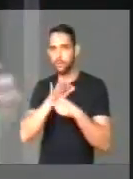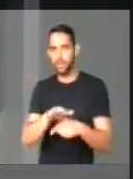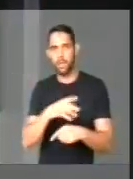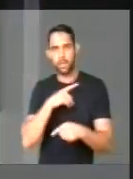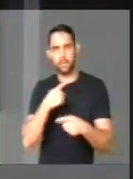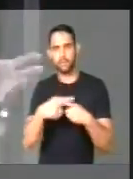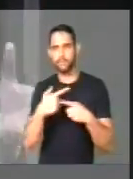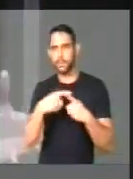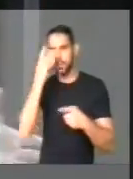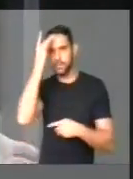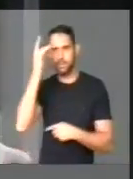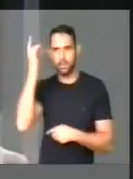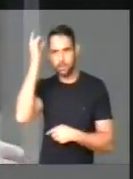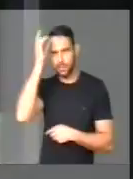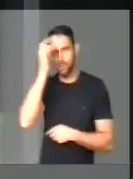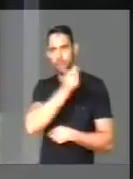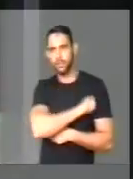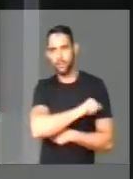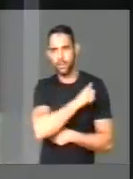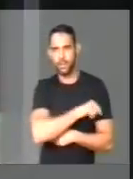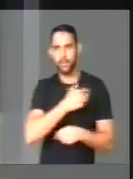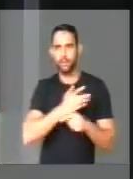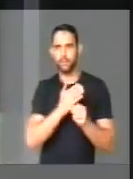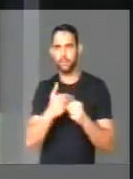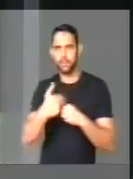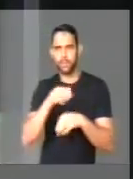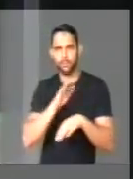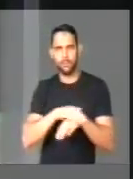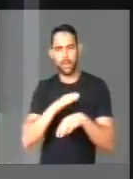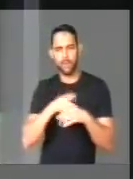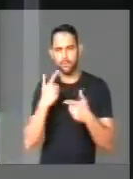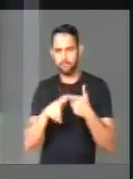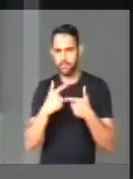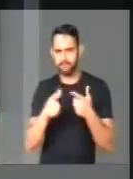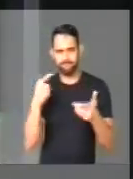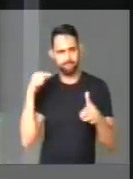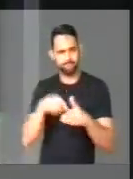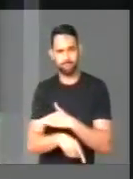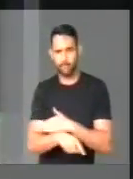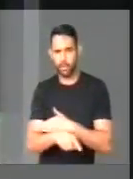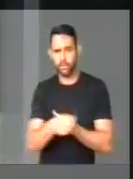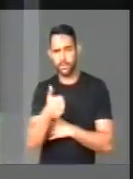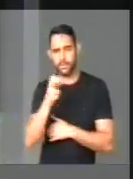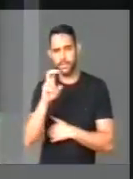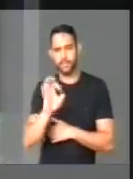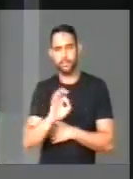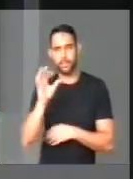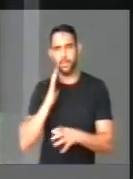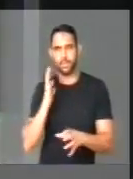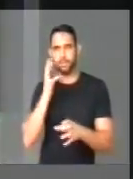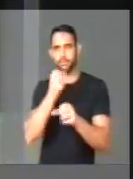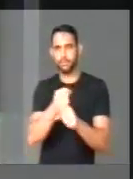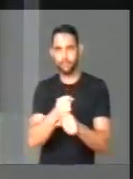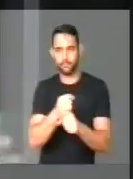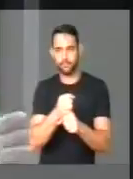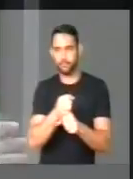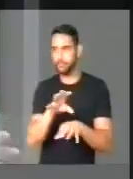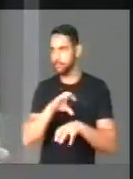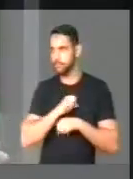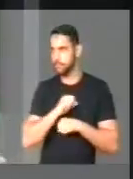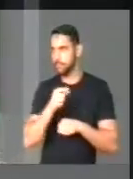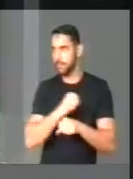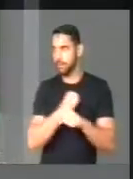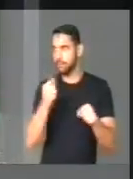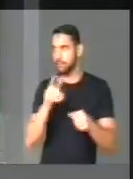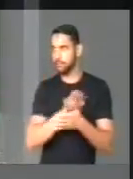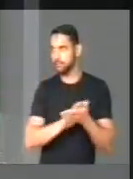nem o Espírito Santo, nem o Rio de Janeiro, né? Os municípios cada vez numa situação pior. Os 15% do total arrecadado não dá, nós